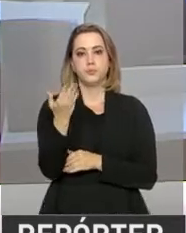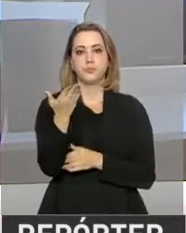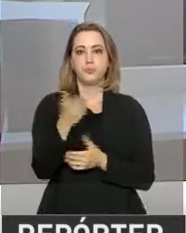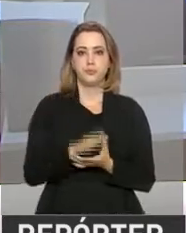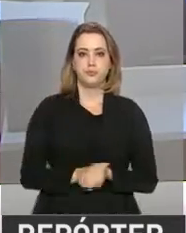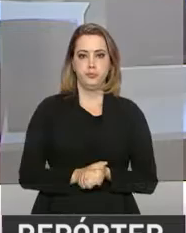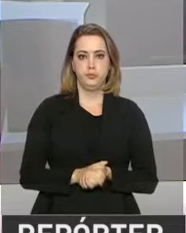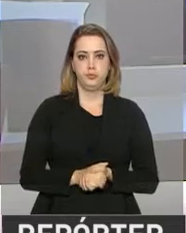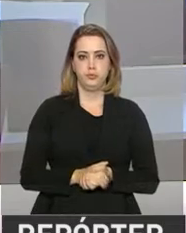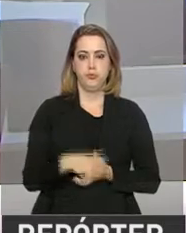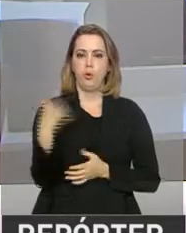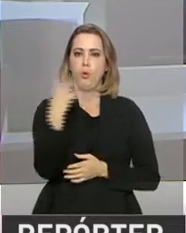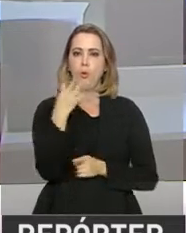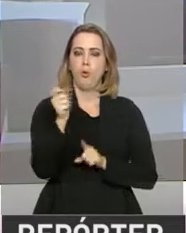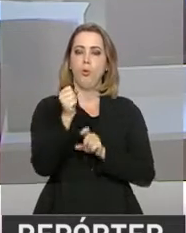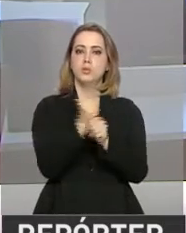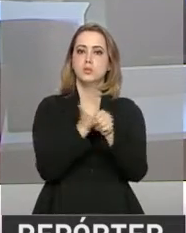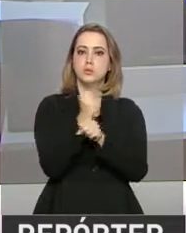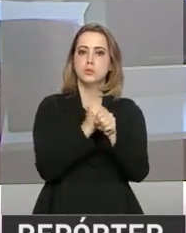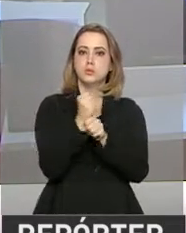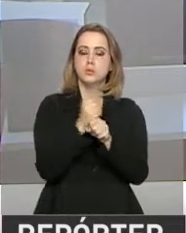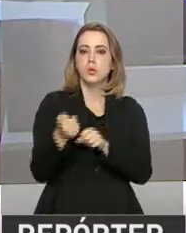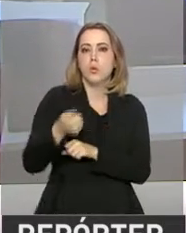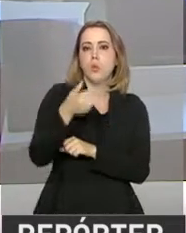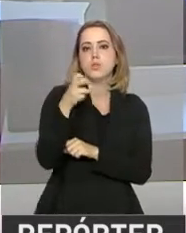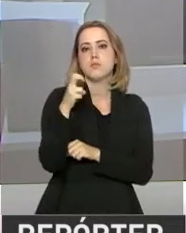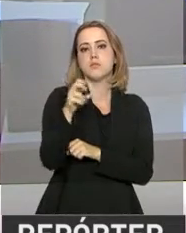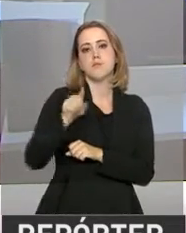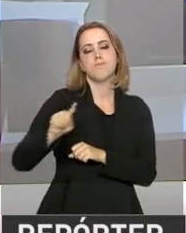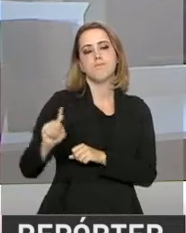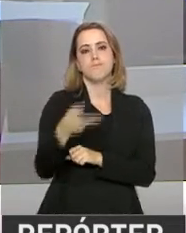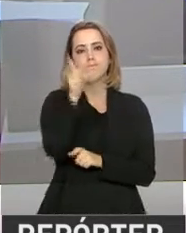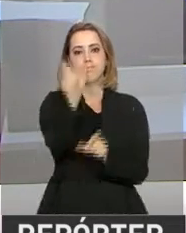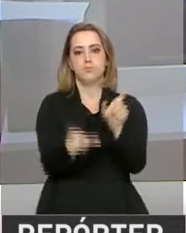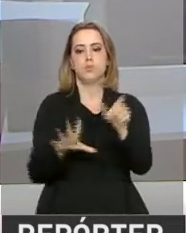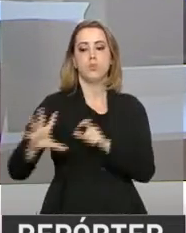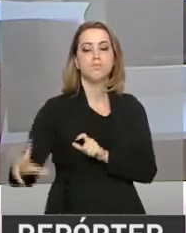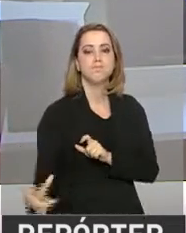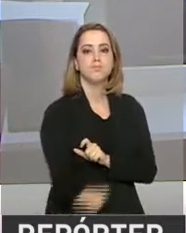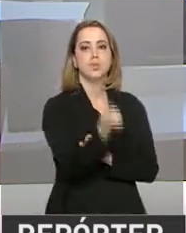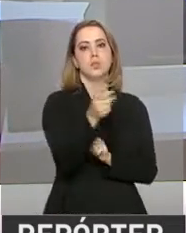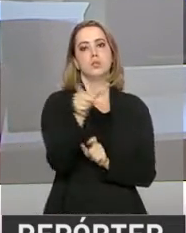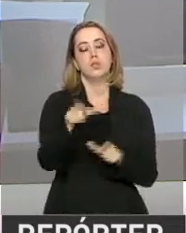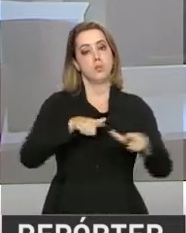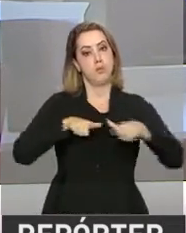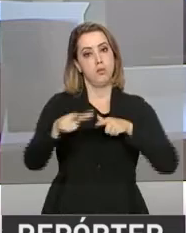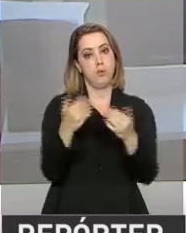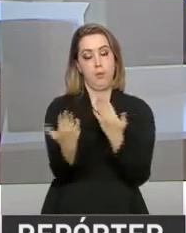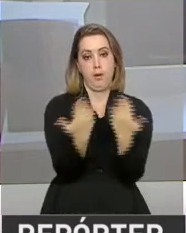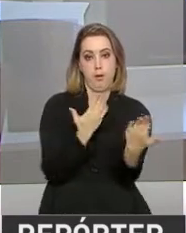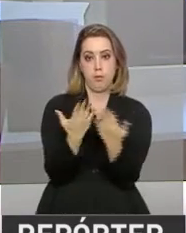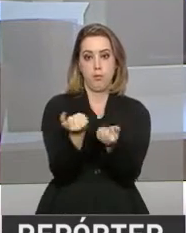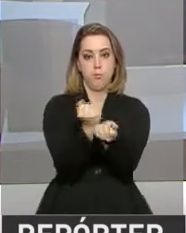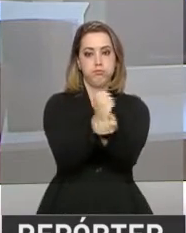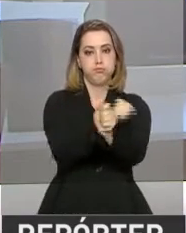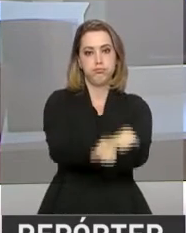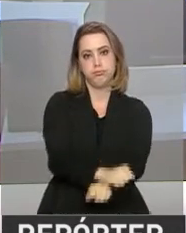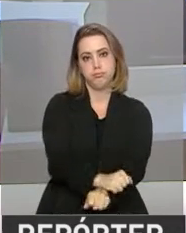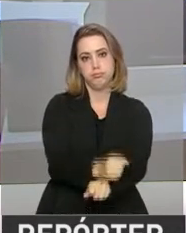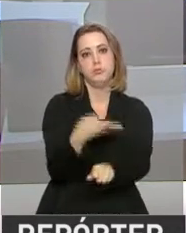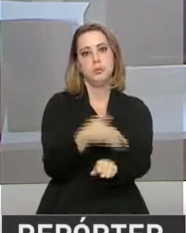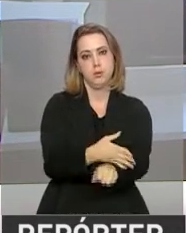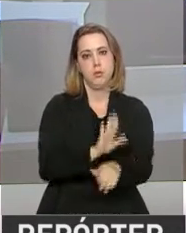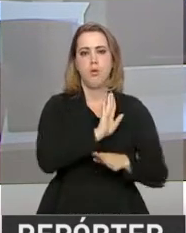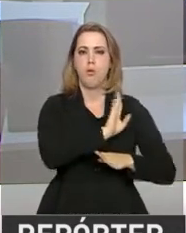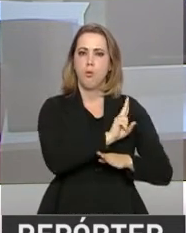Nos últimos 4 anos, quase 5 mil brasileiros foram resgatados de trabalhos em condições semelhantes à escravidão. Além de receberem